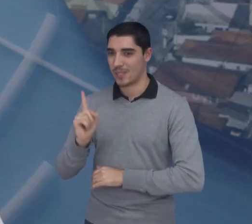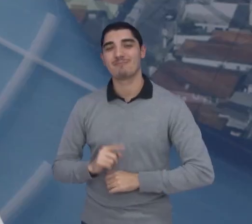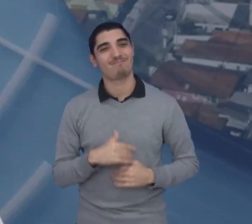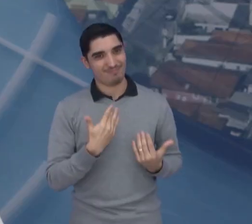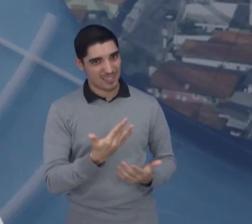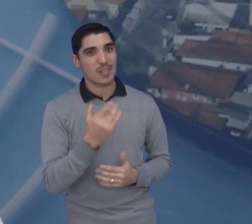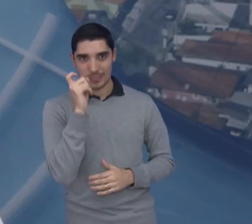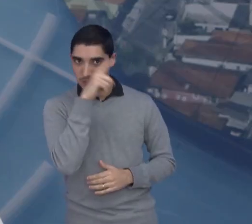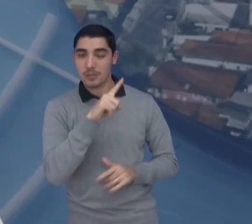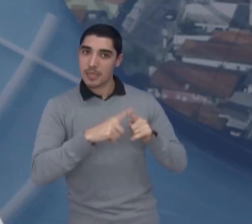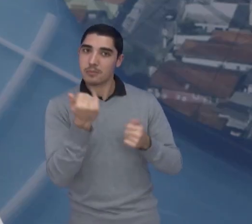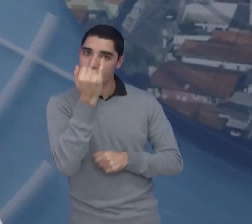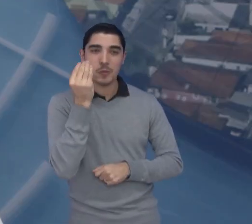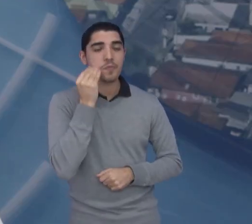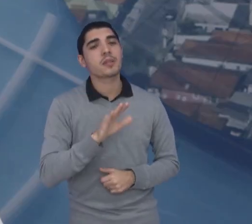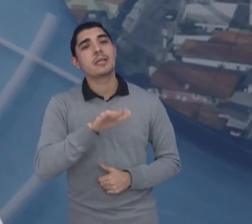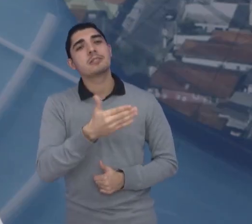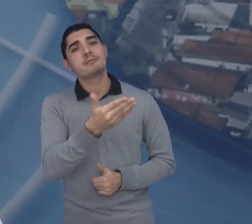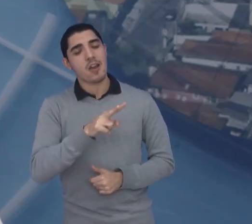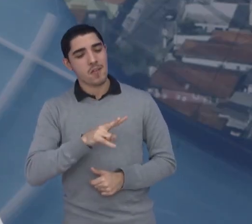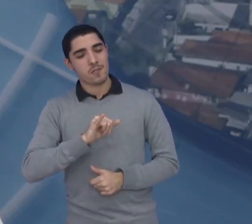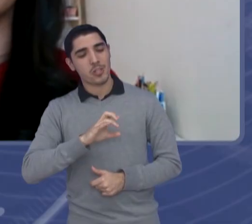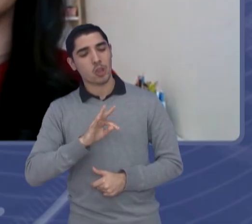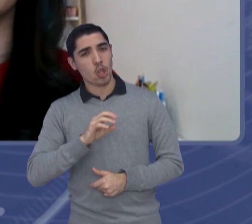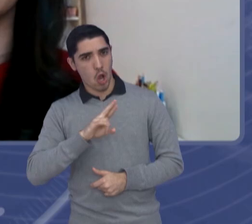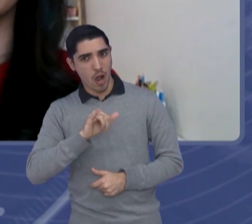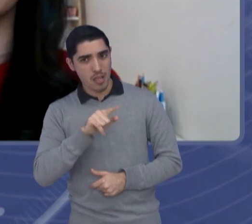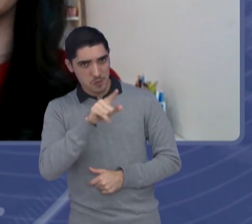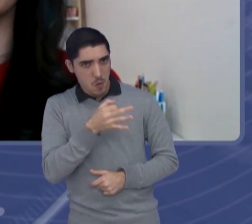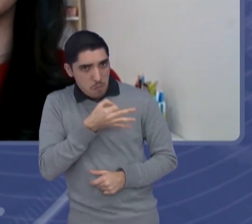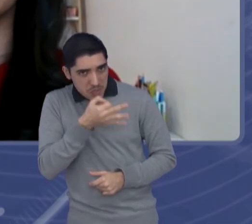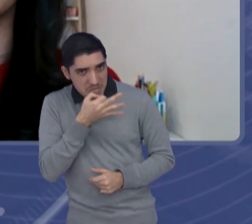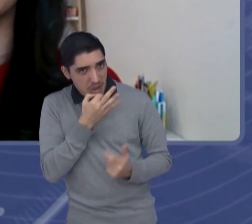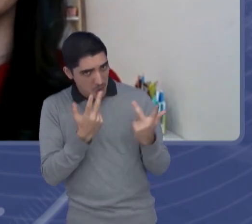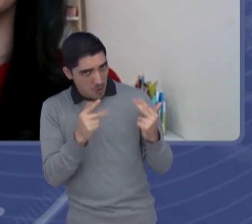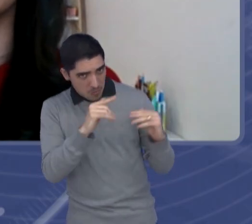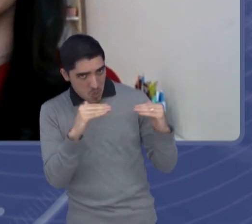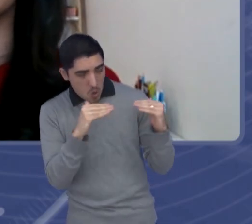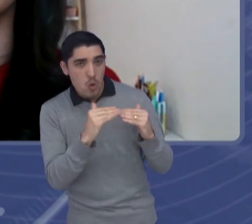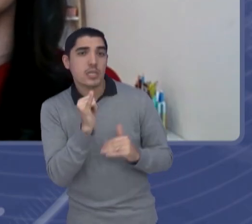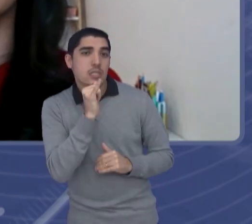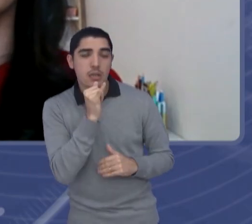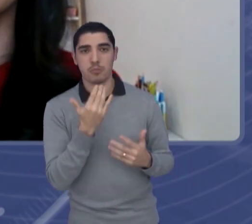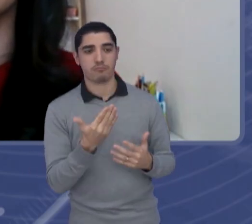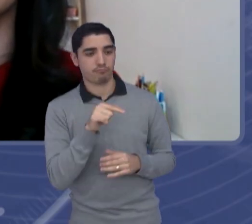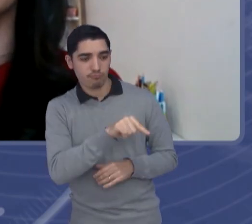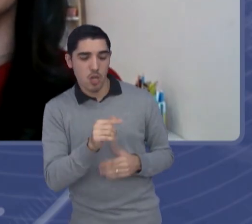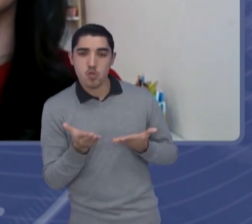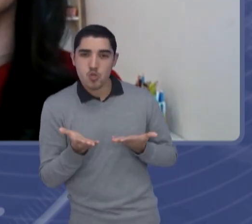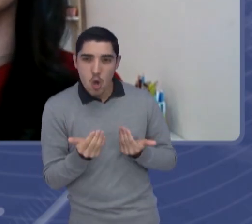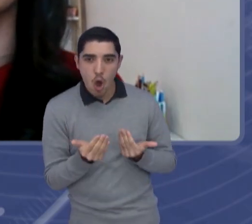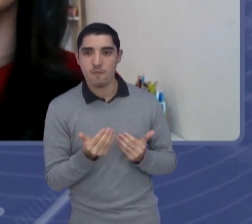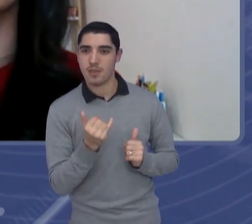importante tentar, né? Victoria, você percebe isso mesmo, né? Nesse contato, tanto com os jovens,